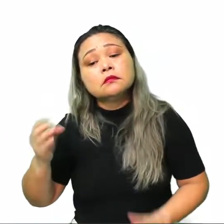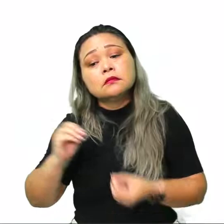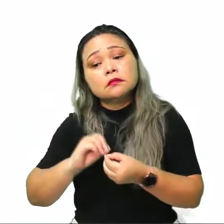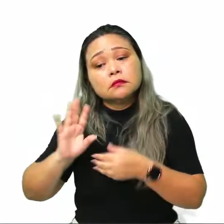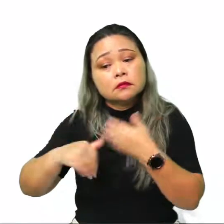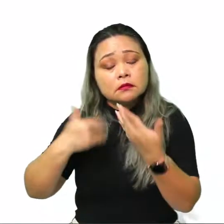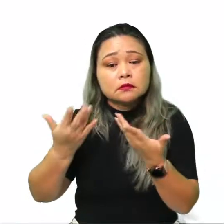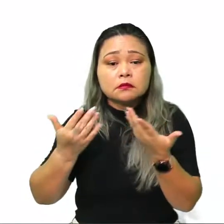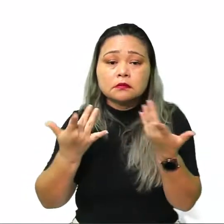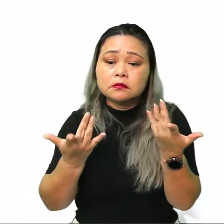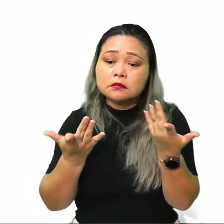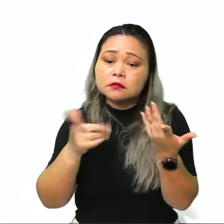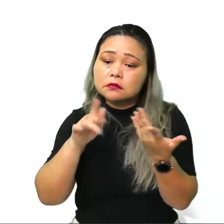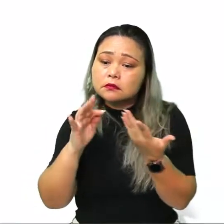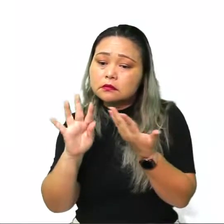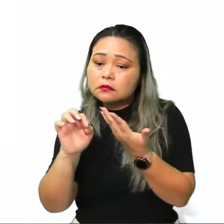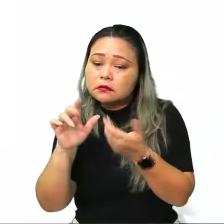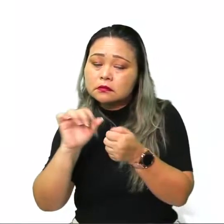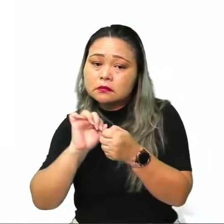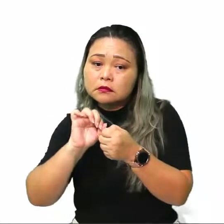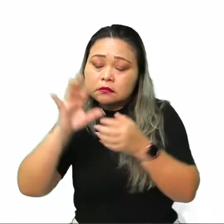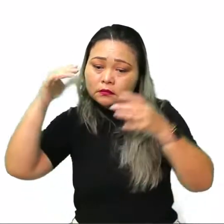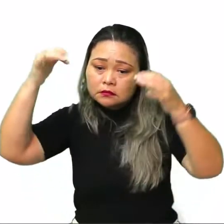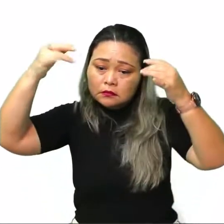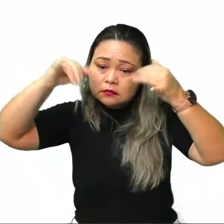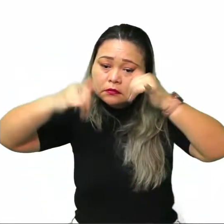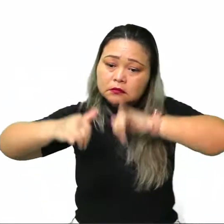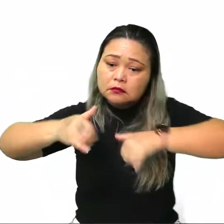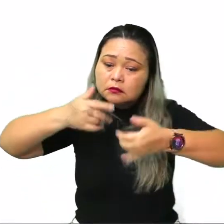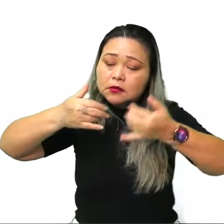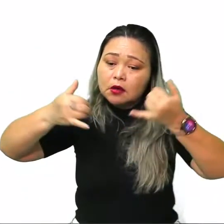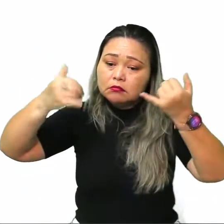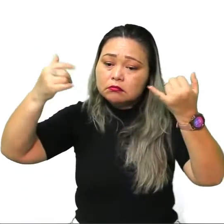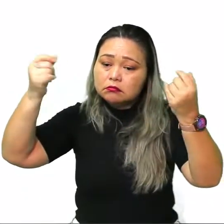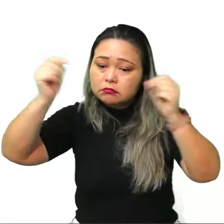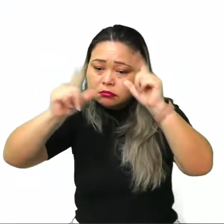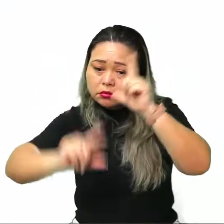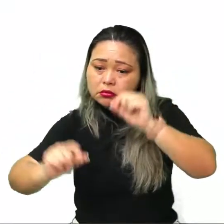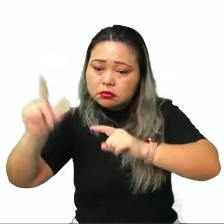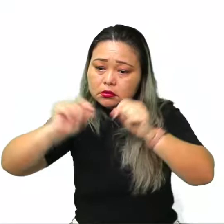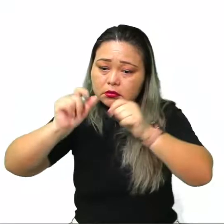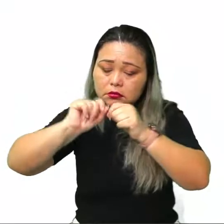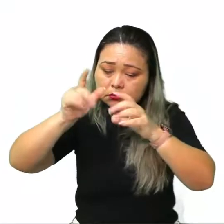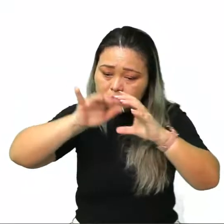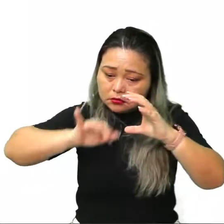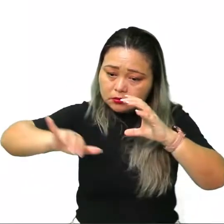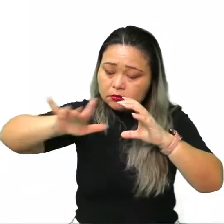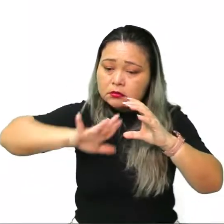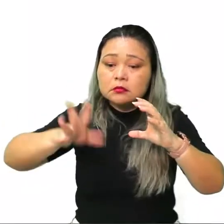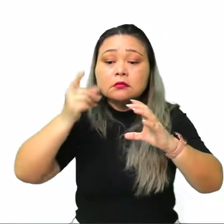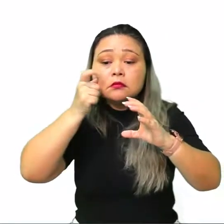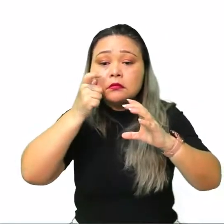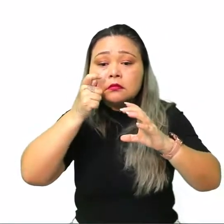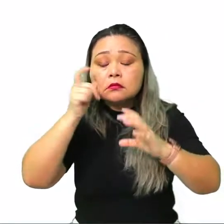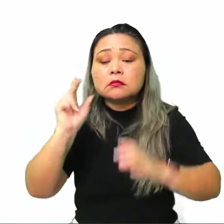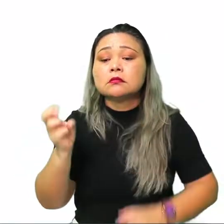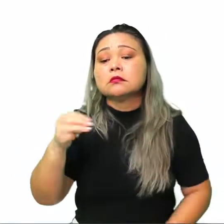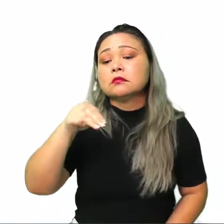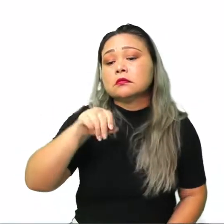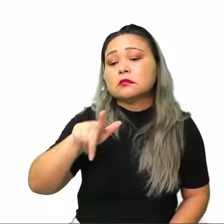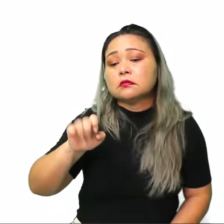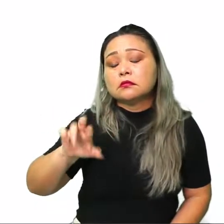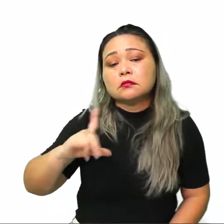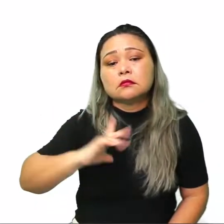a partir desses gases, recebendo descargas elétricas através desses eletrodos, no experimento de Stanley